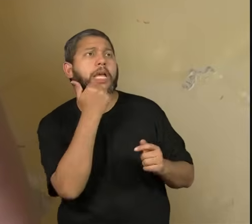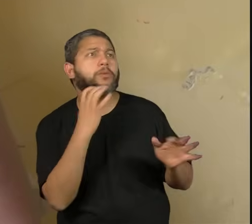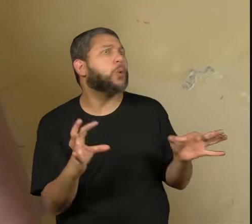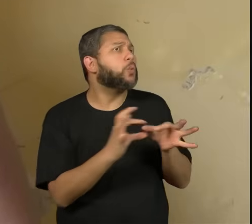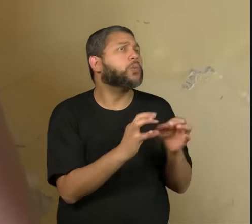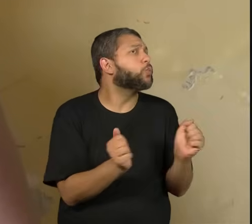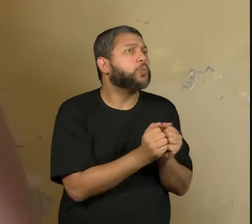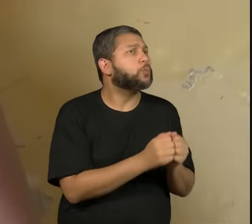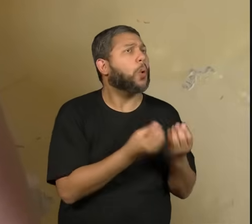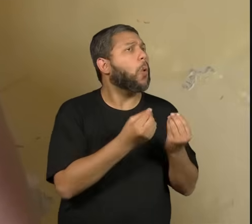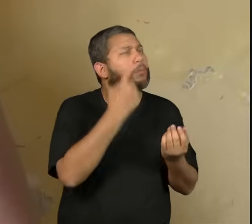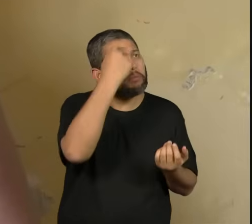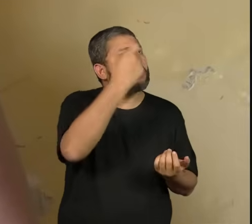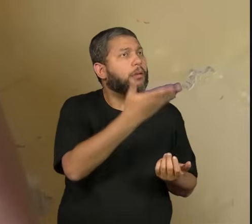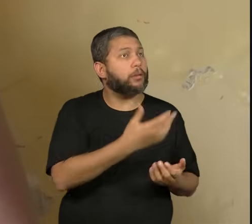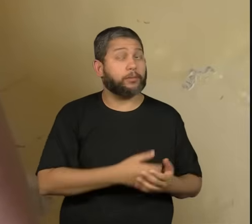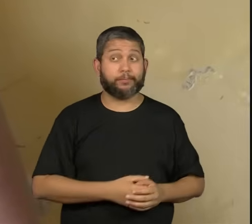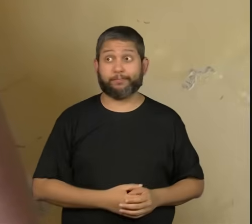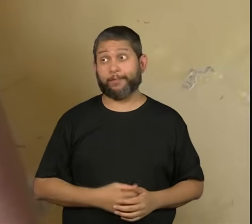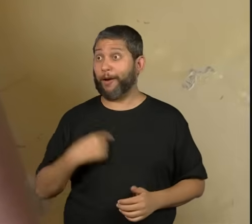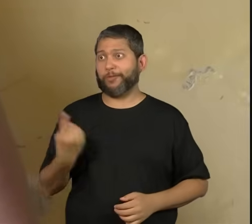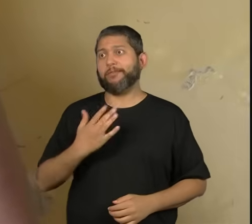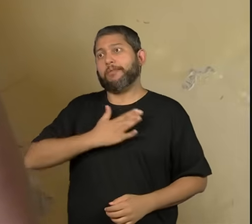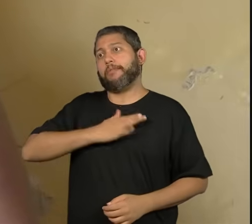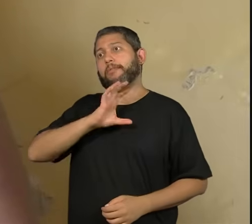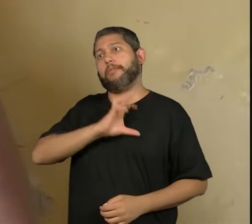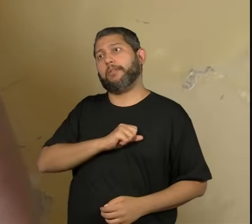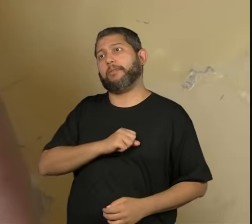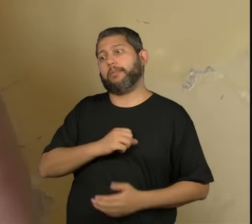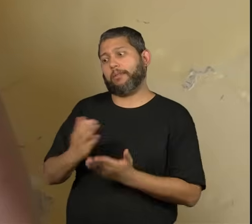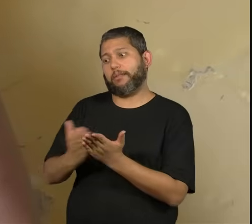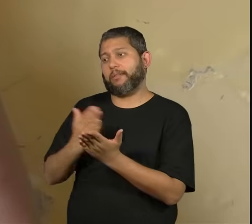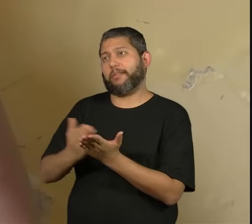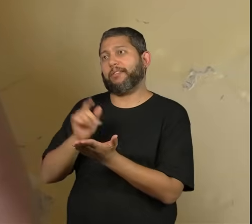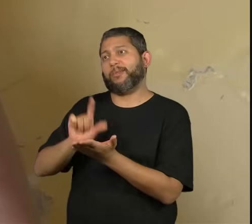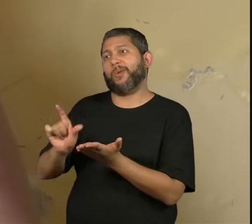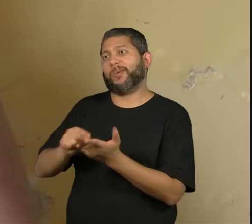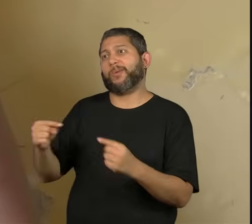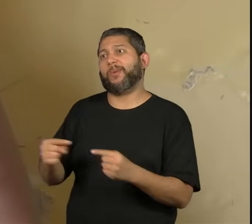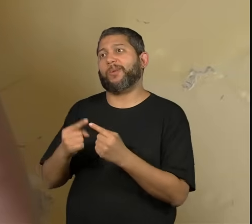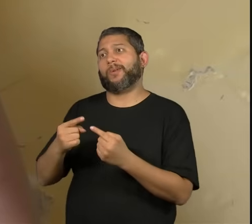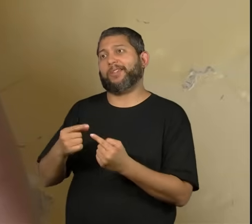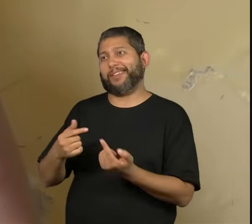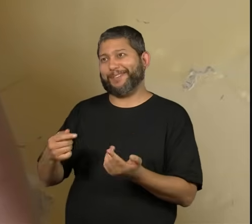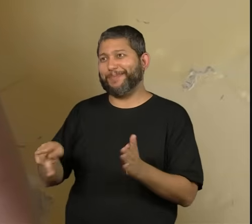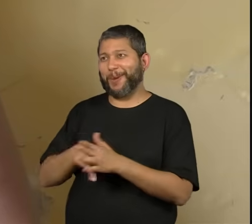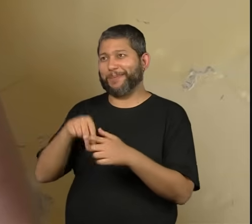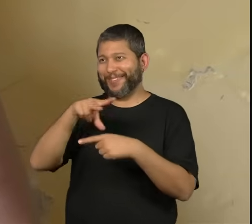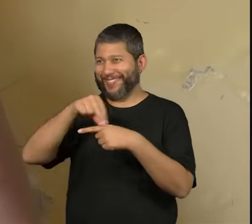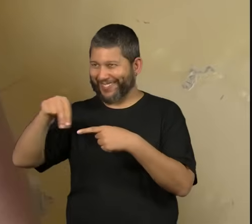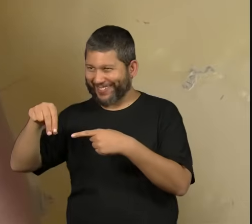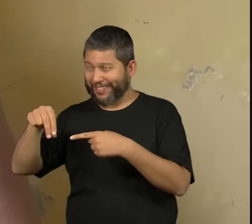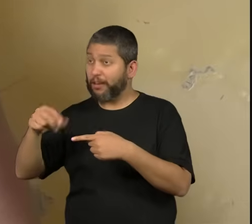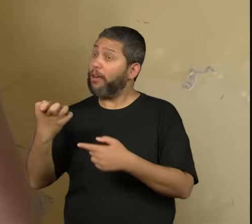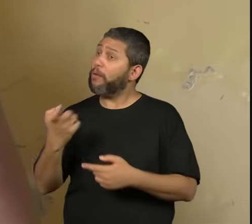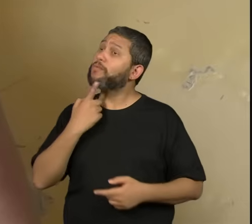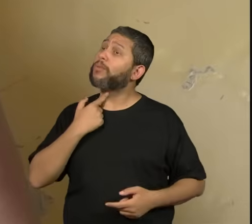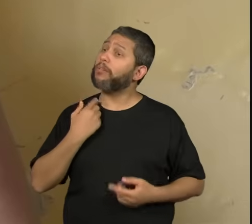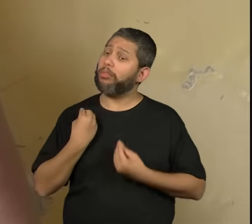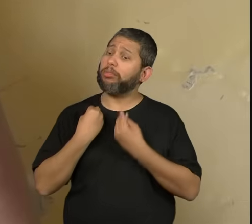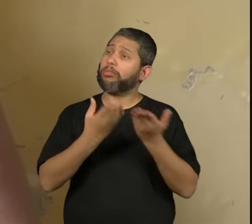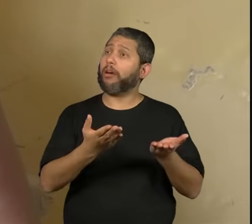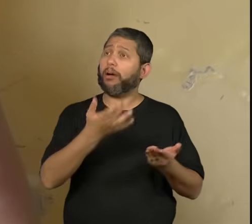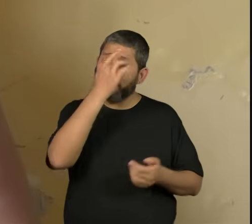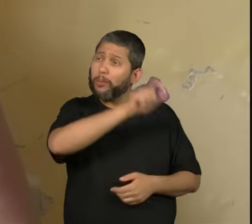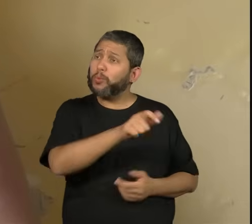que ama tanto essa literatura, que ama tanto a nossa cultura, quer sempre fazer voltar e lembrar essas gerações